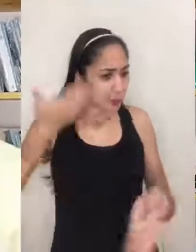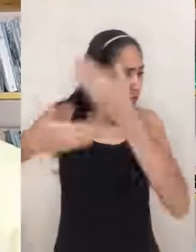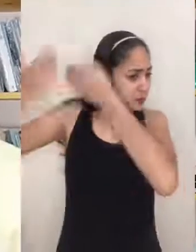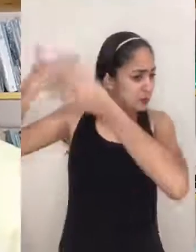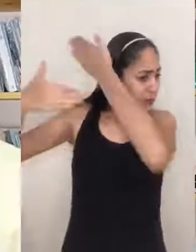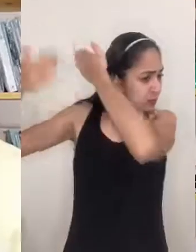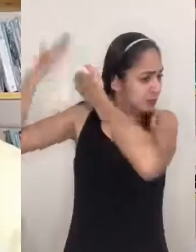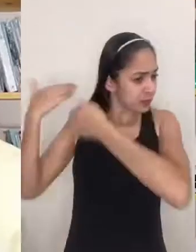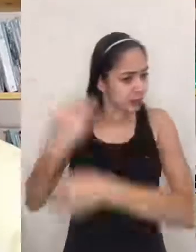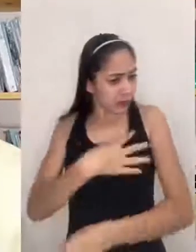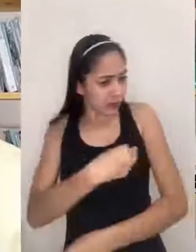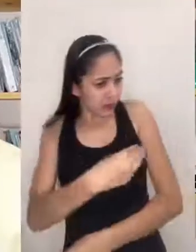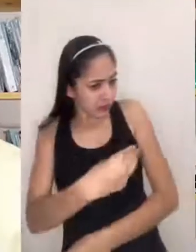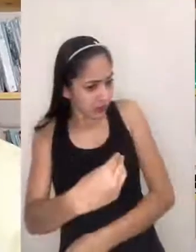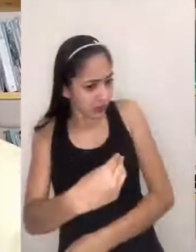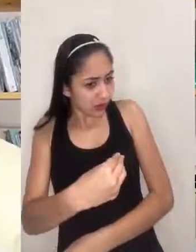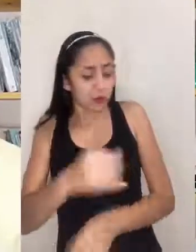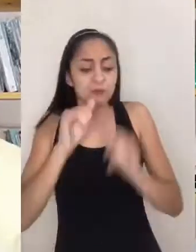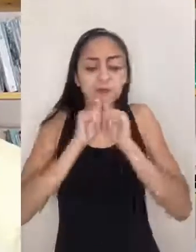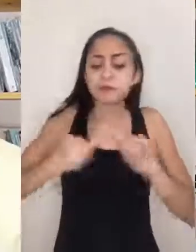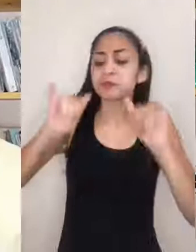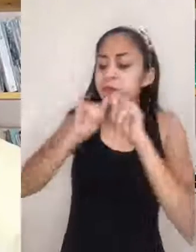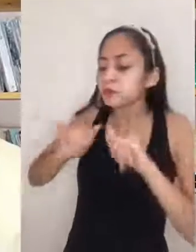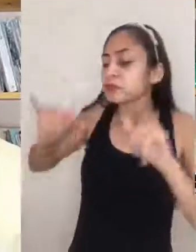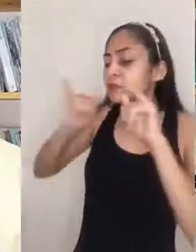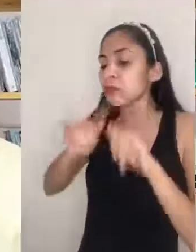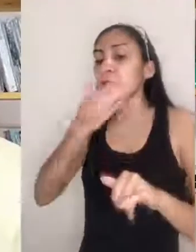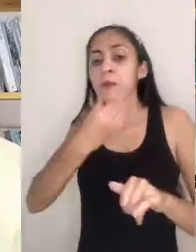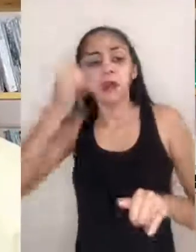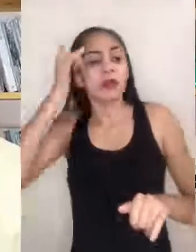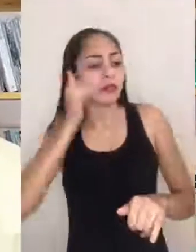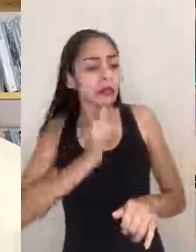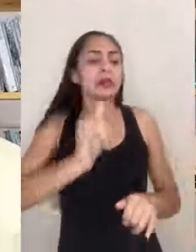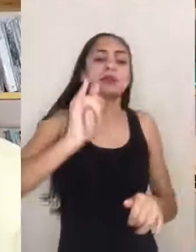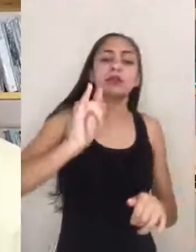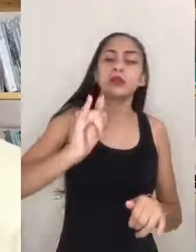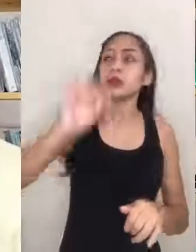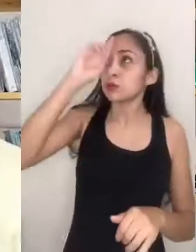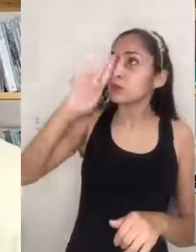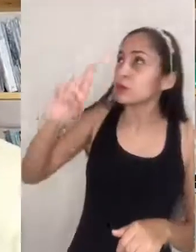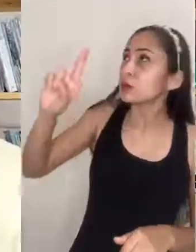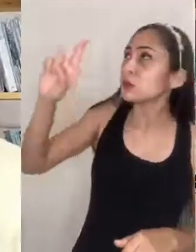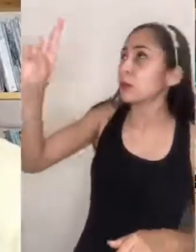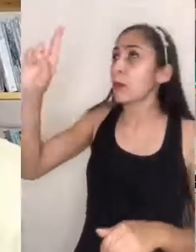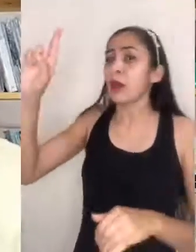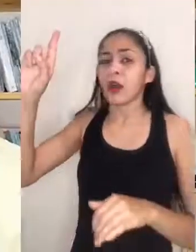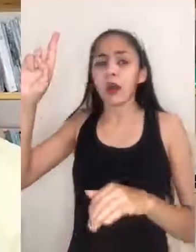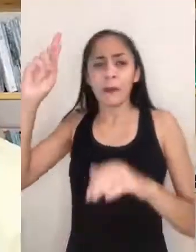vossos pais, a quem clamavam os primeiros profetas, dizendo: Assim diz o Senhor dos